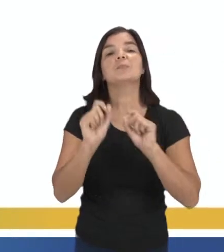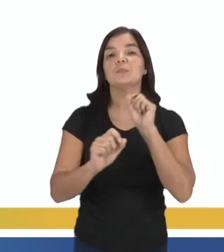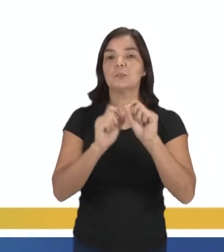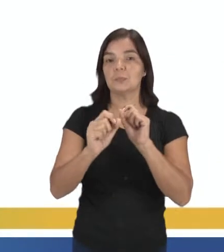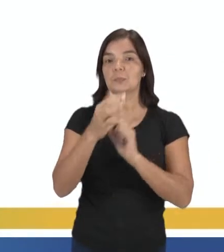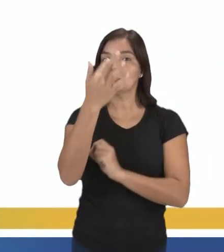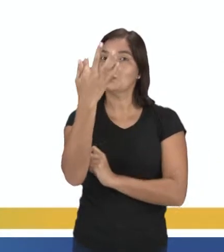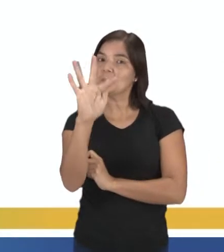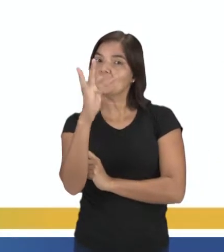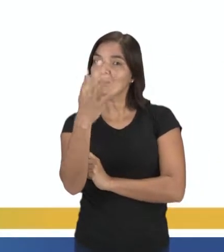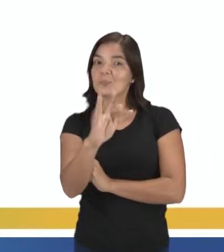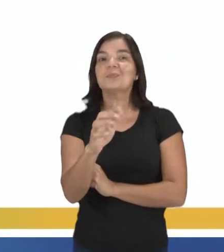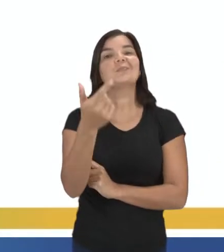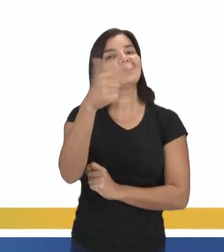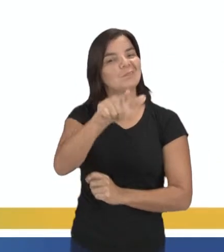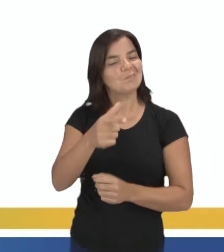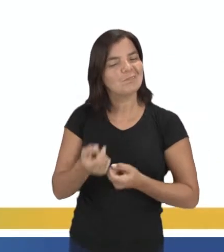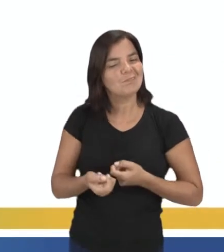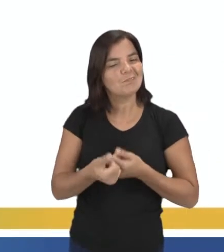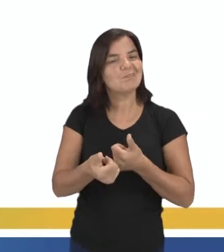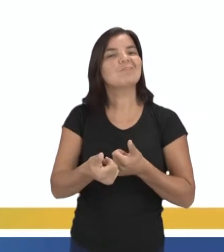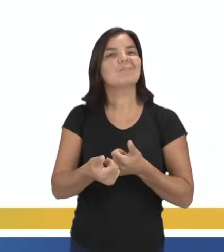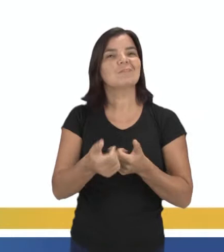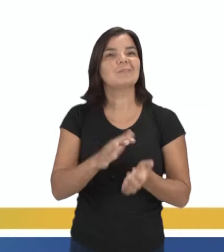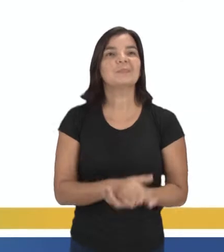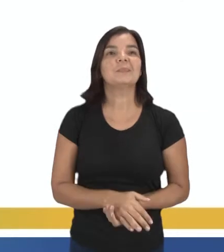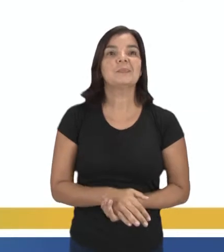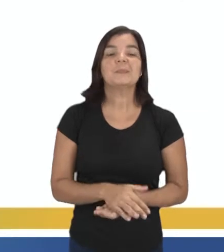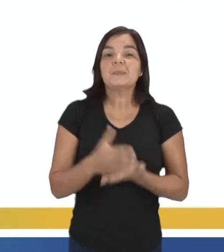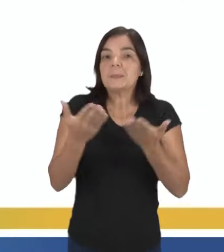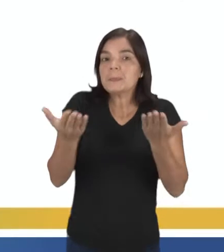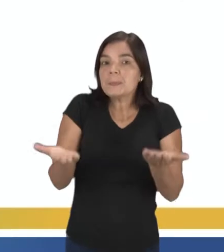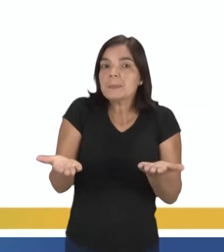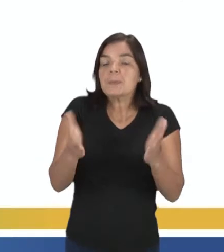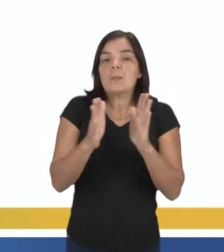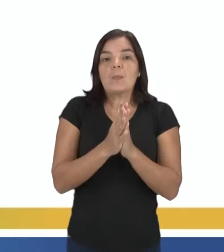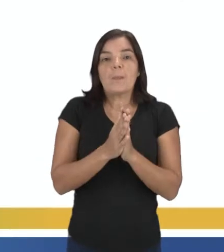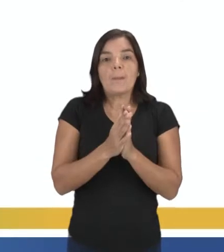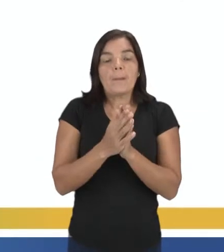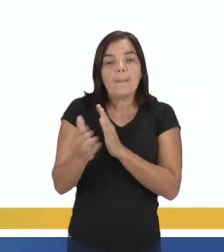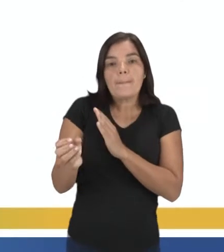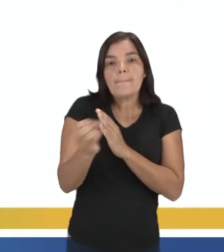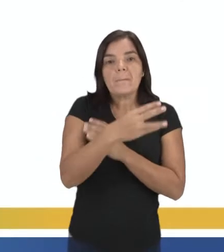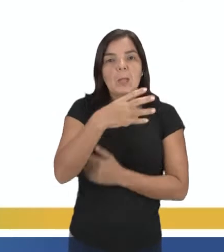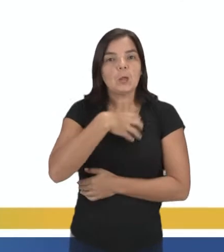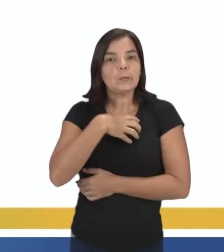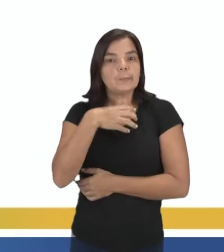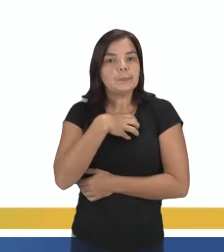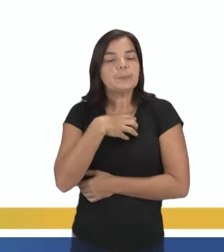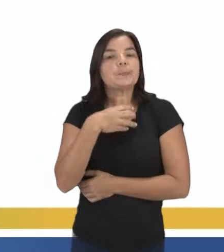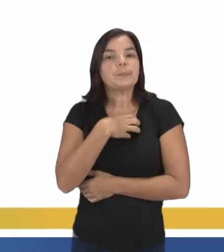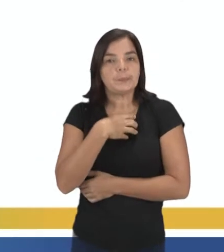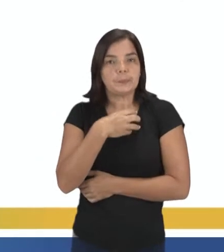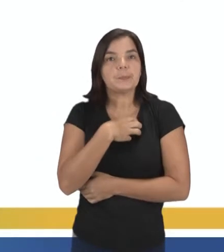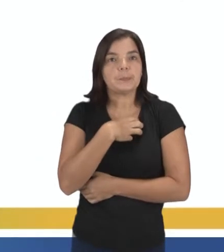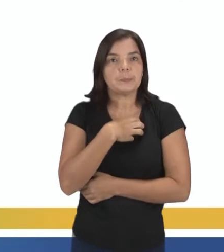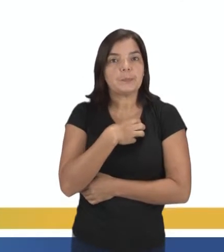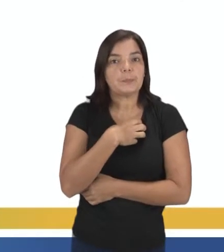francês. Olha a França aí de novo dando suas caras, né? Então, esse novo estilo,